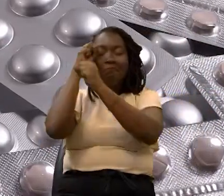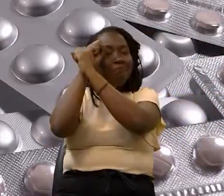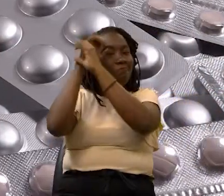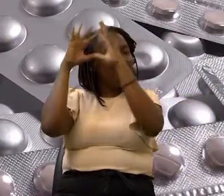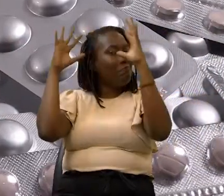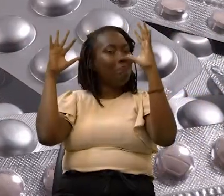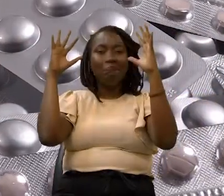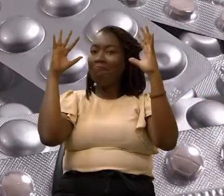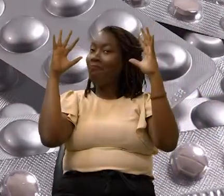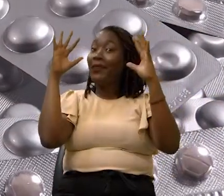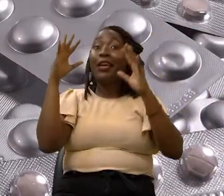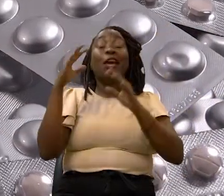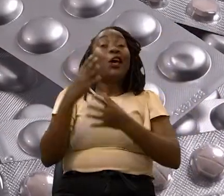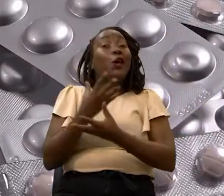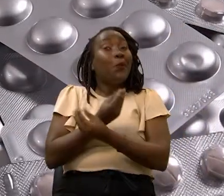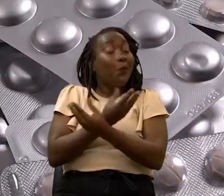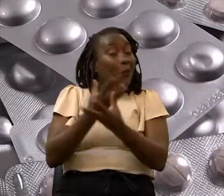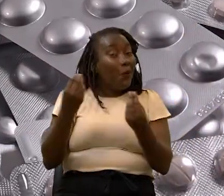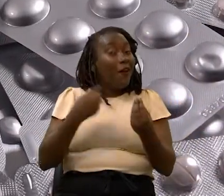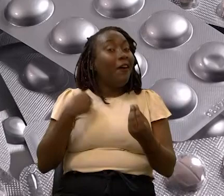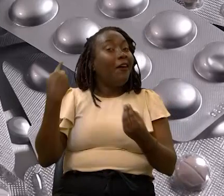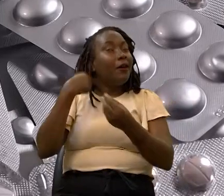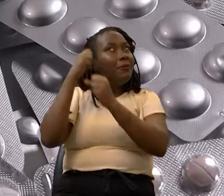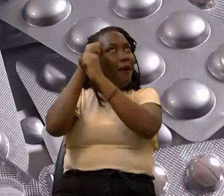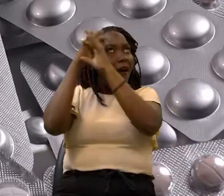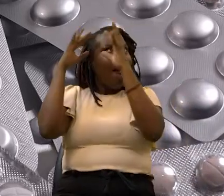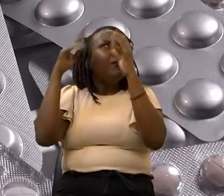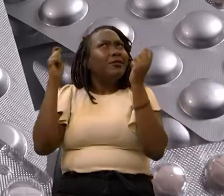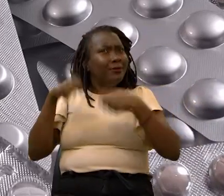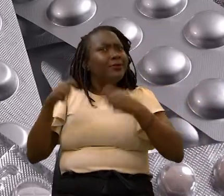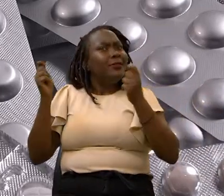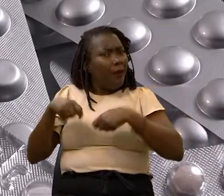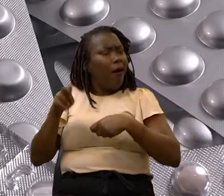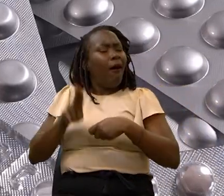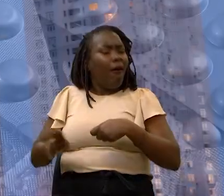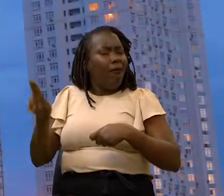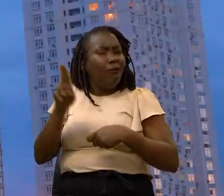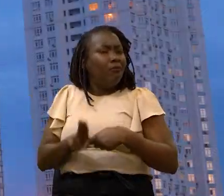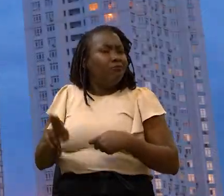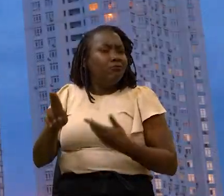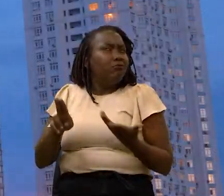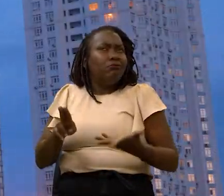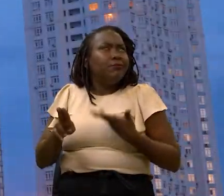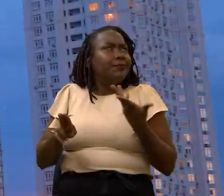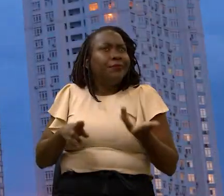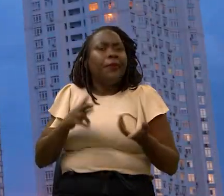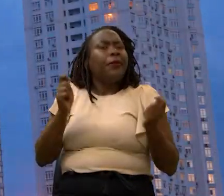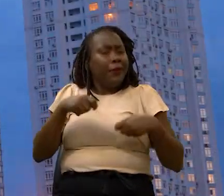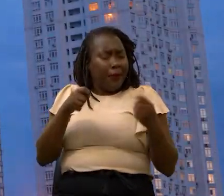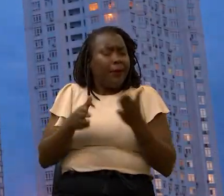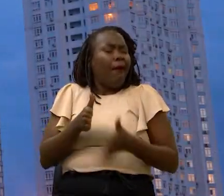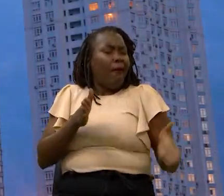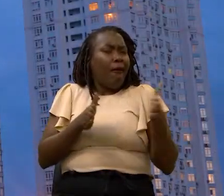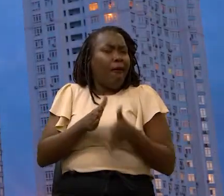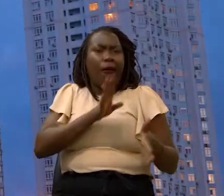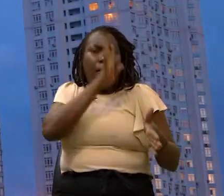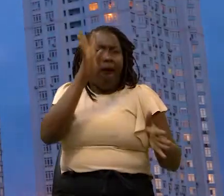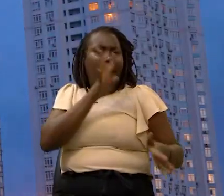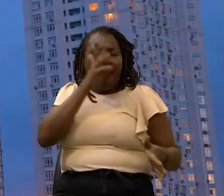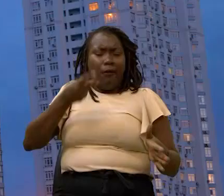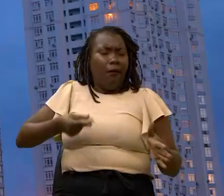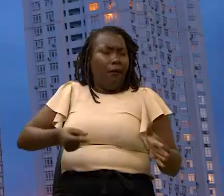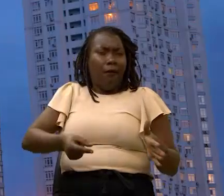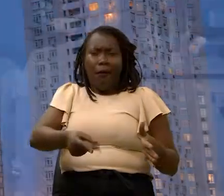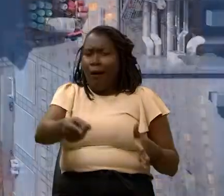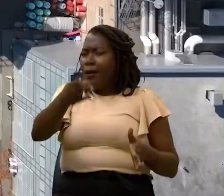não imaginamos. Muitas vezes nós imaginamos que é possível consumir, que é possível produzir